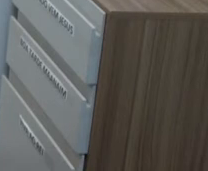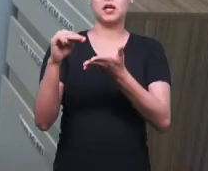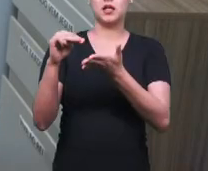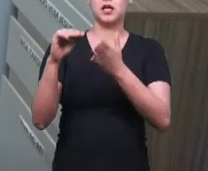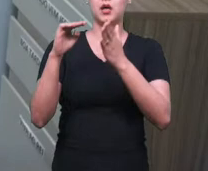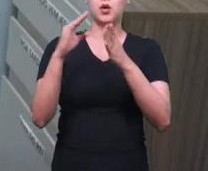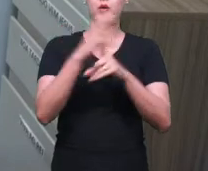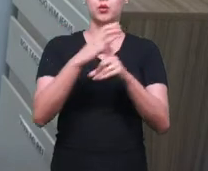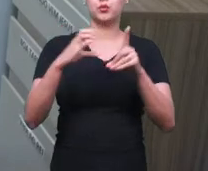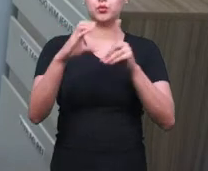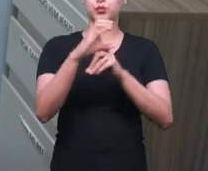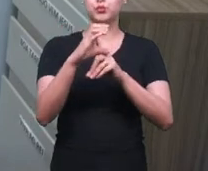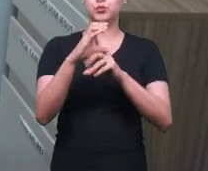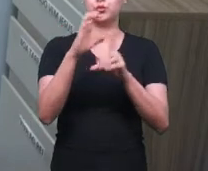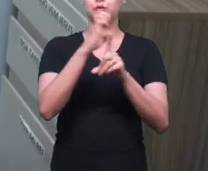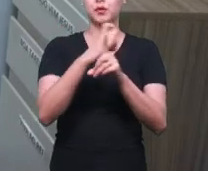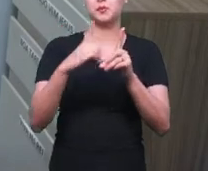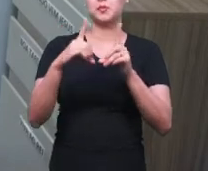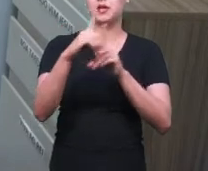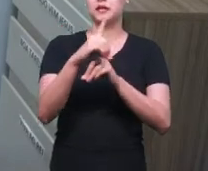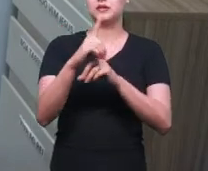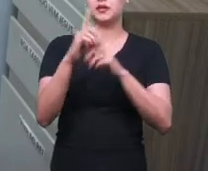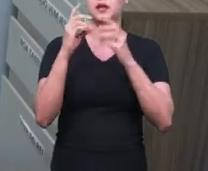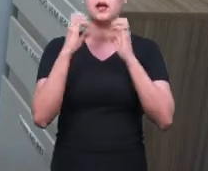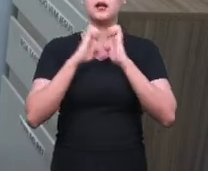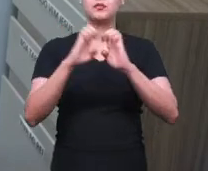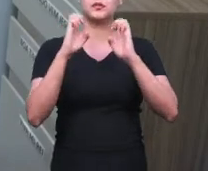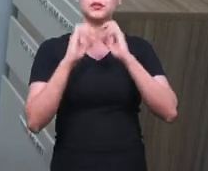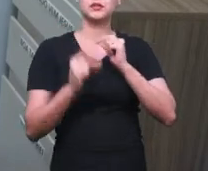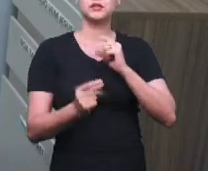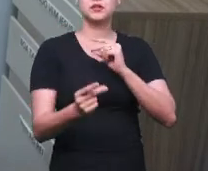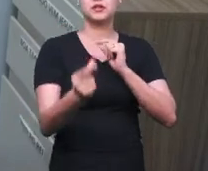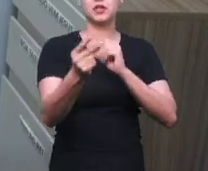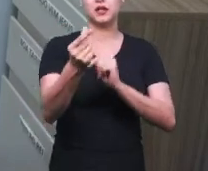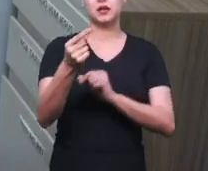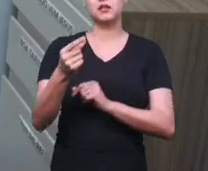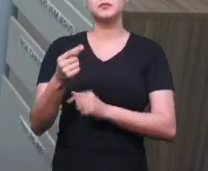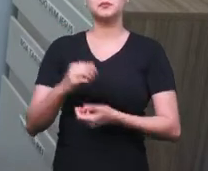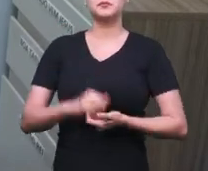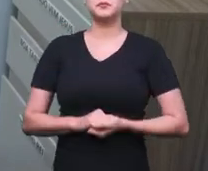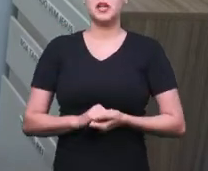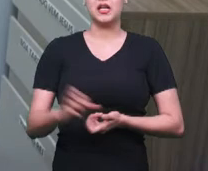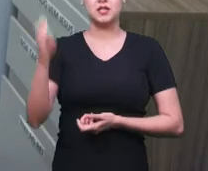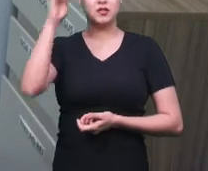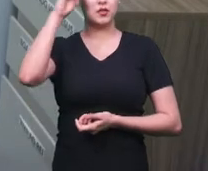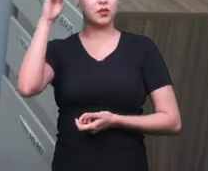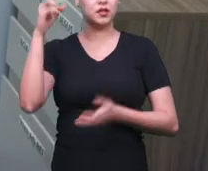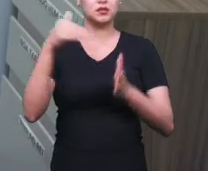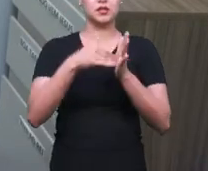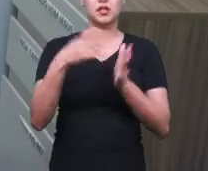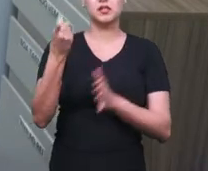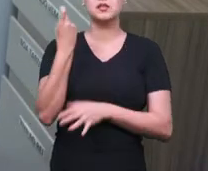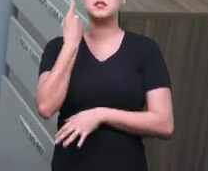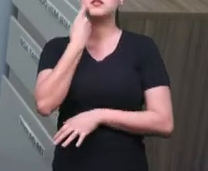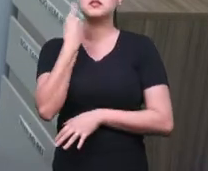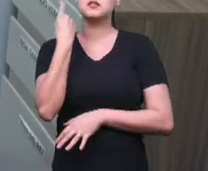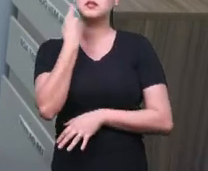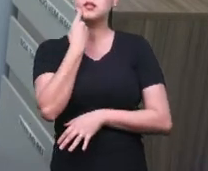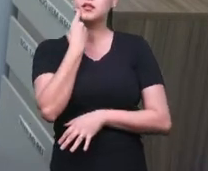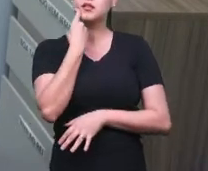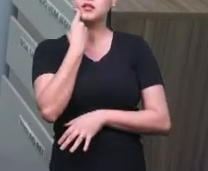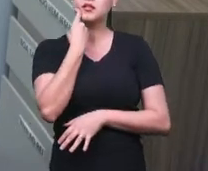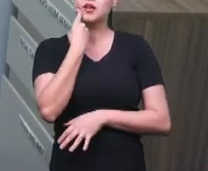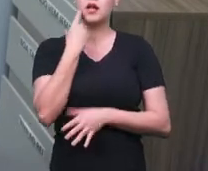Evangelho Eterno, são os programas de segunda a sexta, né? Que nós temos na grade da programação do